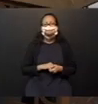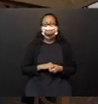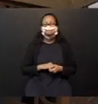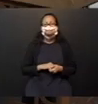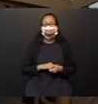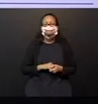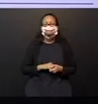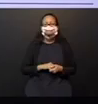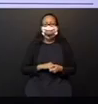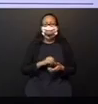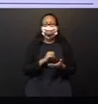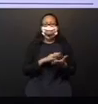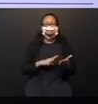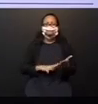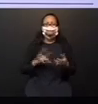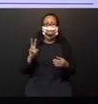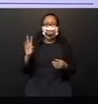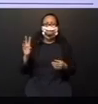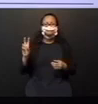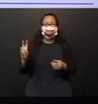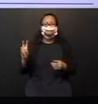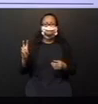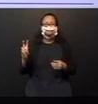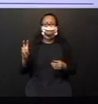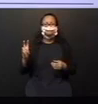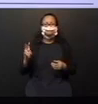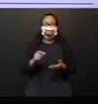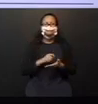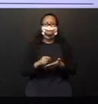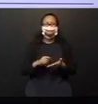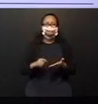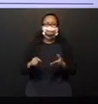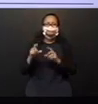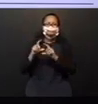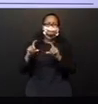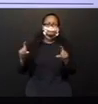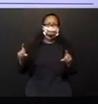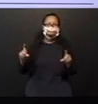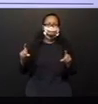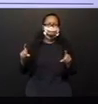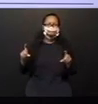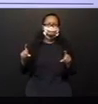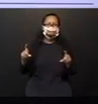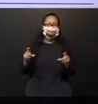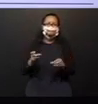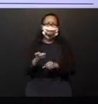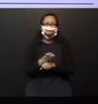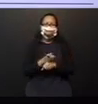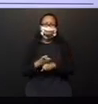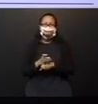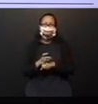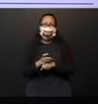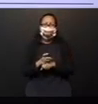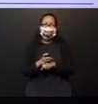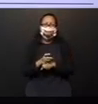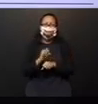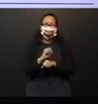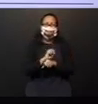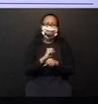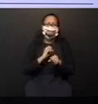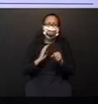No quinto, reescreva aqui as frases acrescentando um adjetivo ao substantivo que